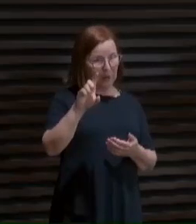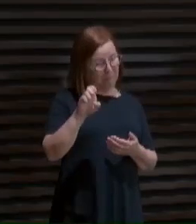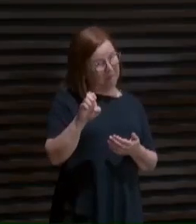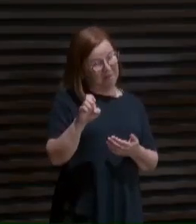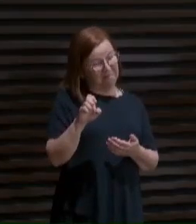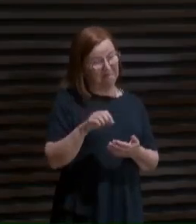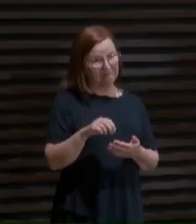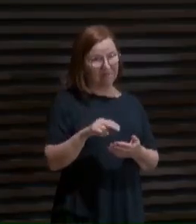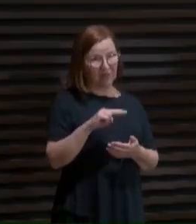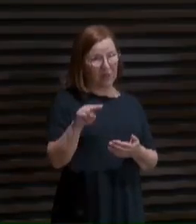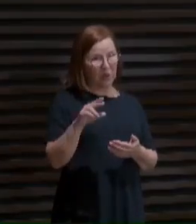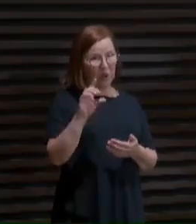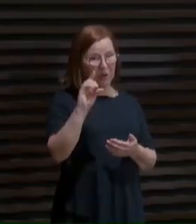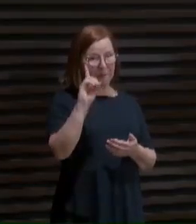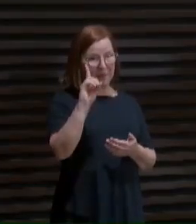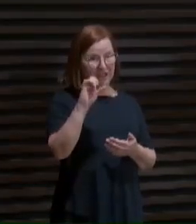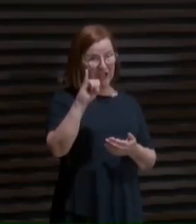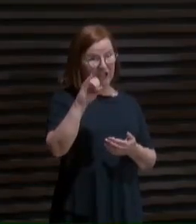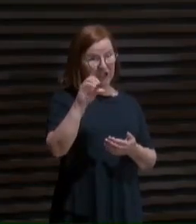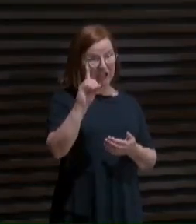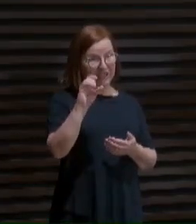por ser Tomé uma pessoa